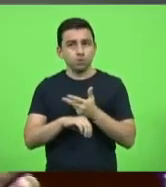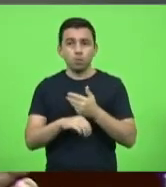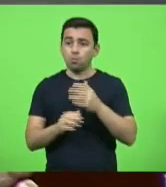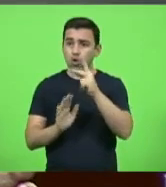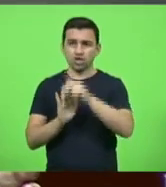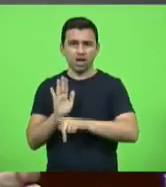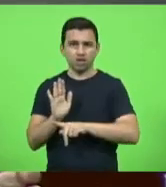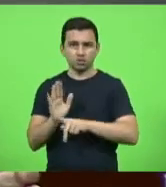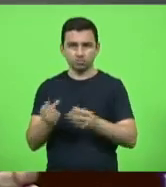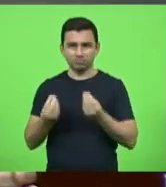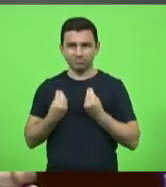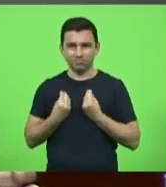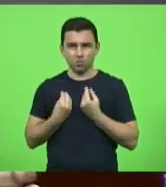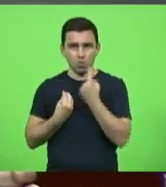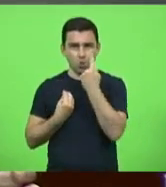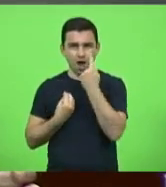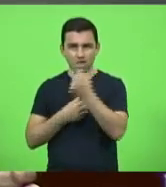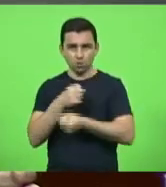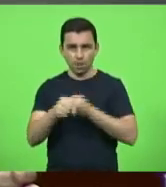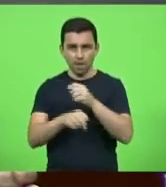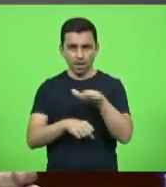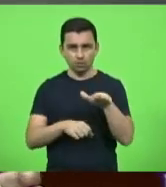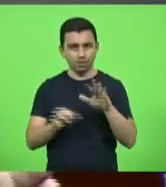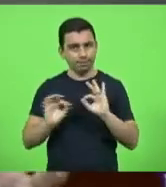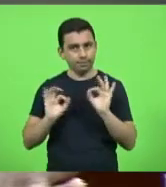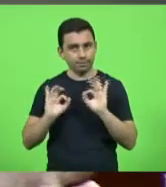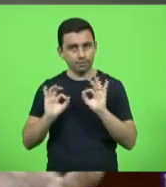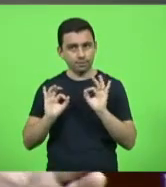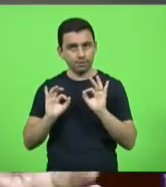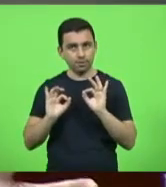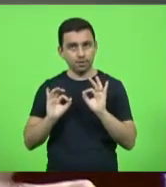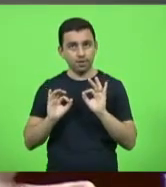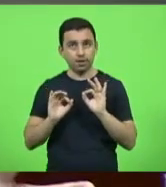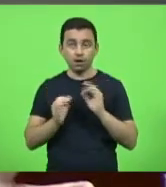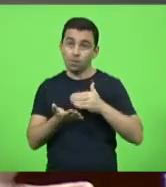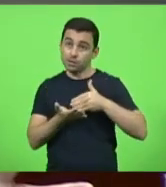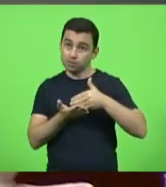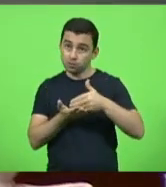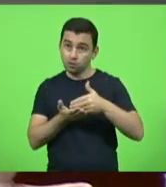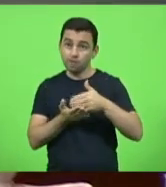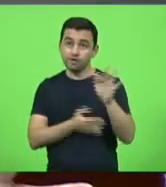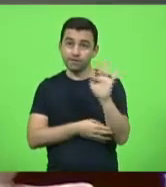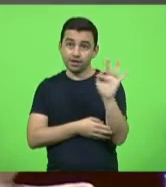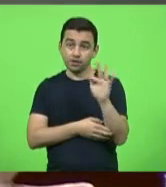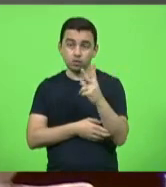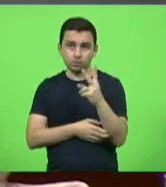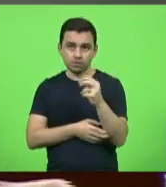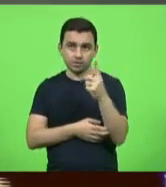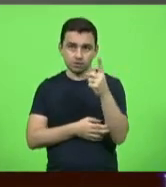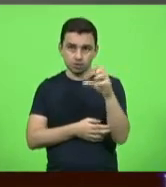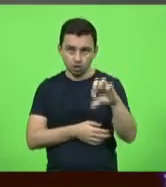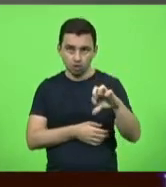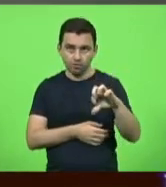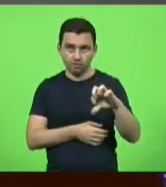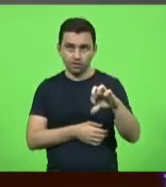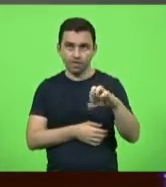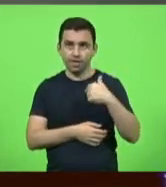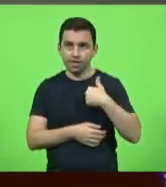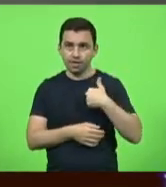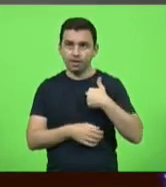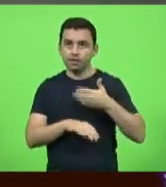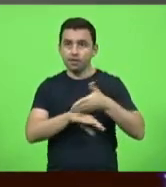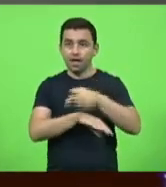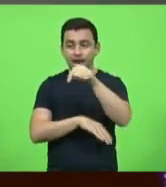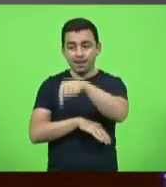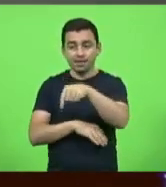comigo 1 ano e meio, porque ele deu entrada em fevereiro de 2019 e eu entrei na CCJ somente